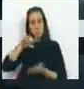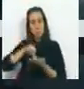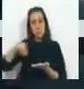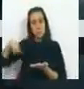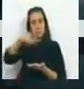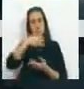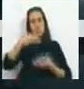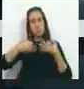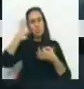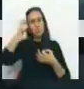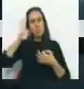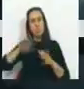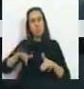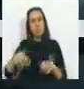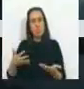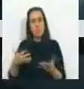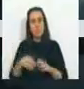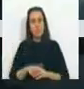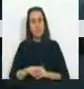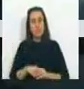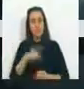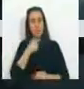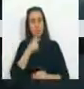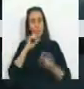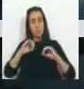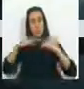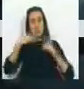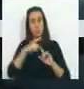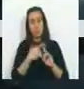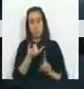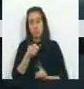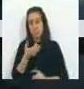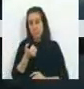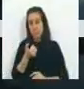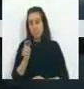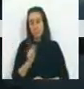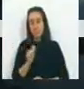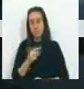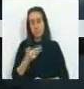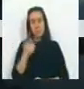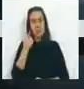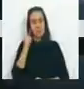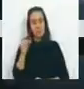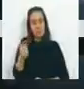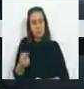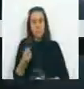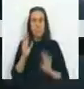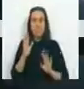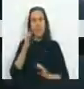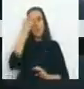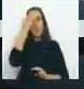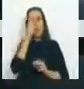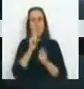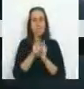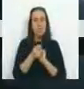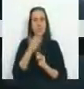julgamentos. No início de agosto de 2015, 7 meses depois, vá lá, não mudou de opinião e no